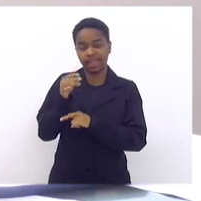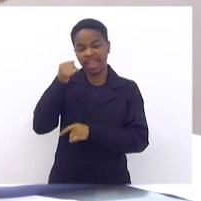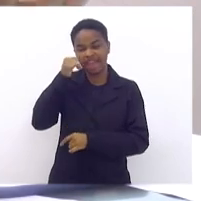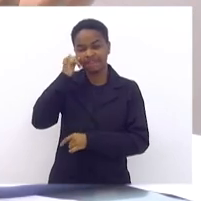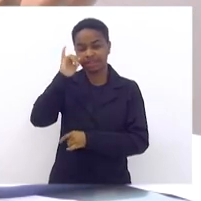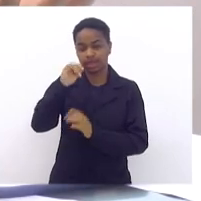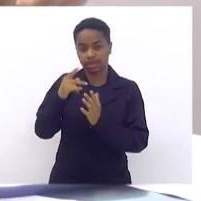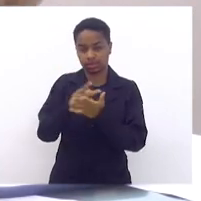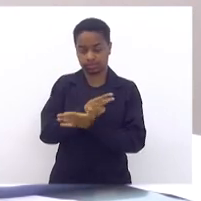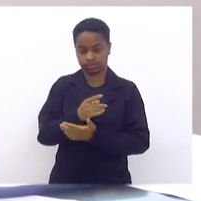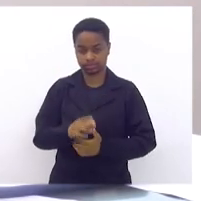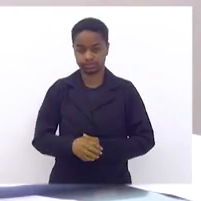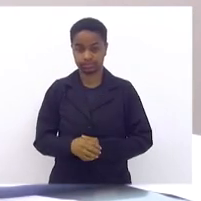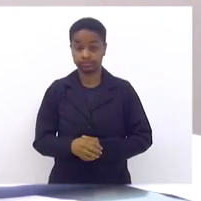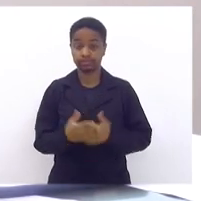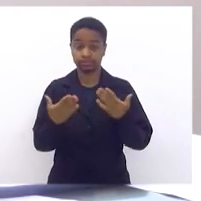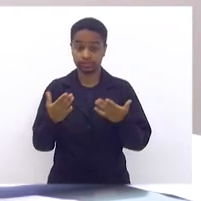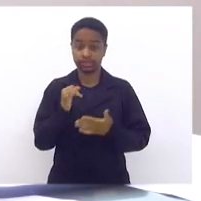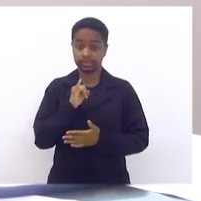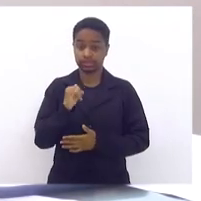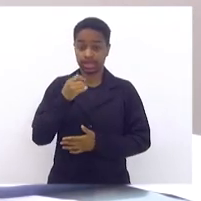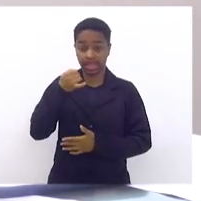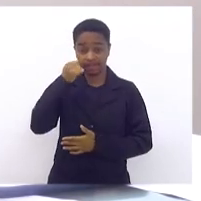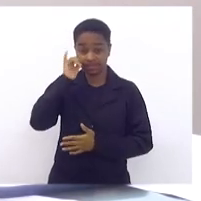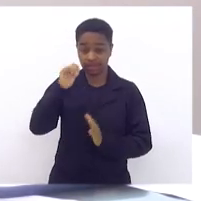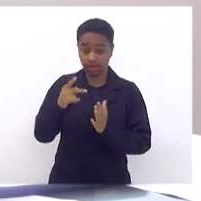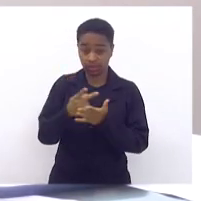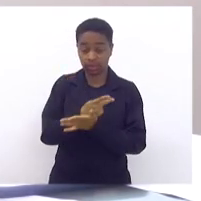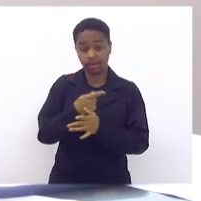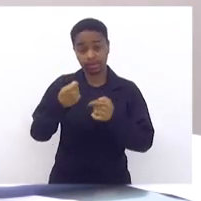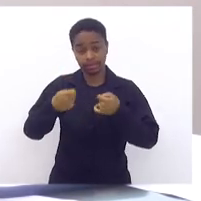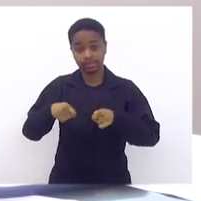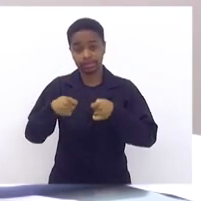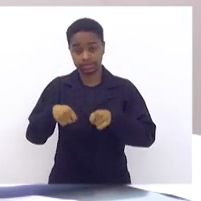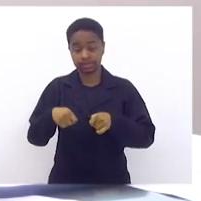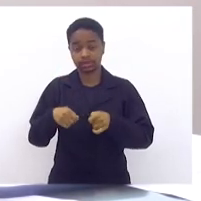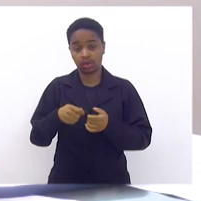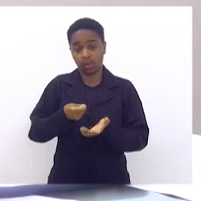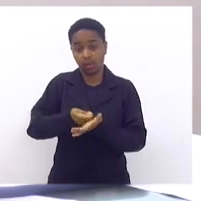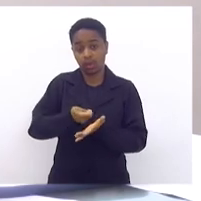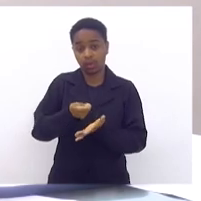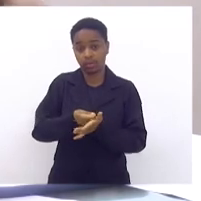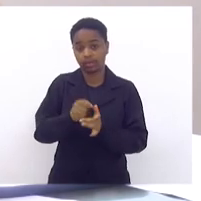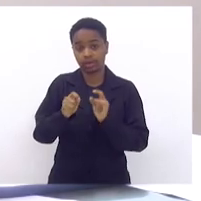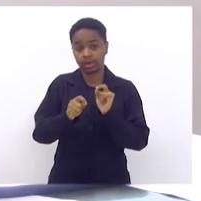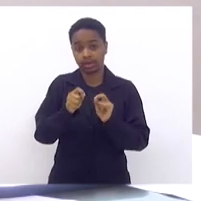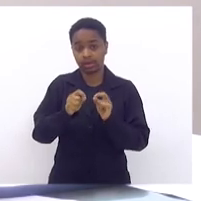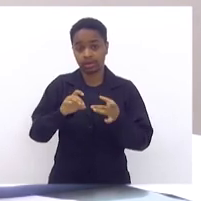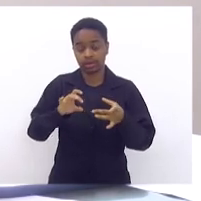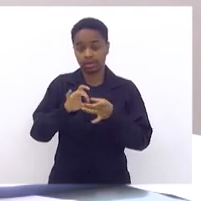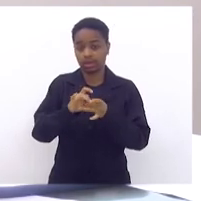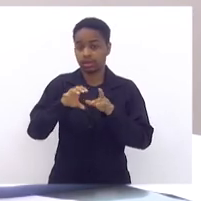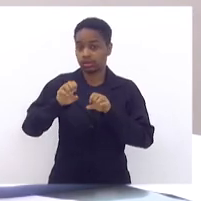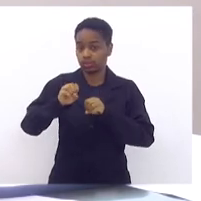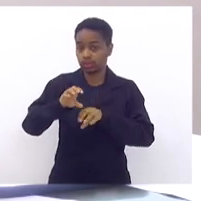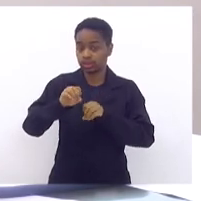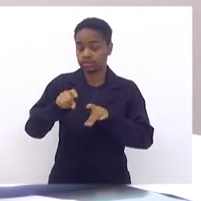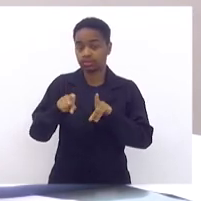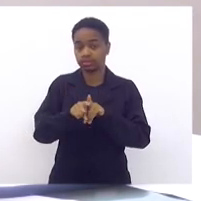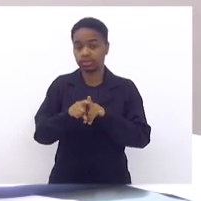Se a questão preventiva tem que passar necessária, obrigatoriamente, pela educação e